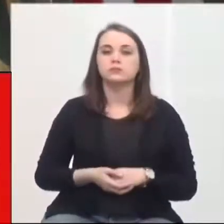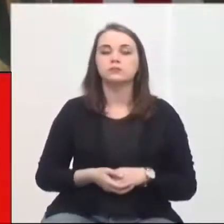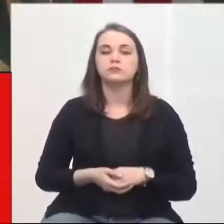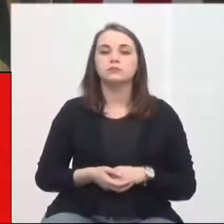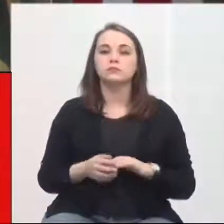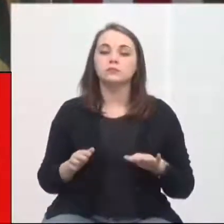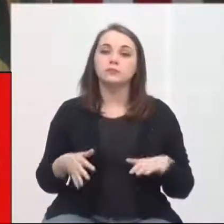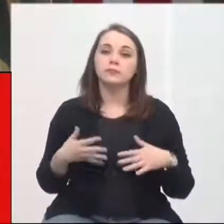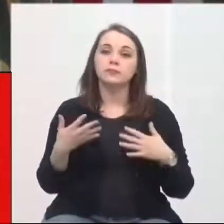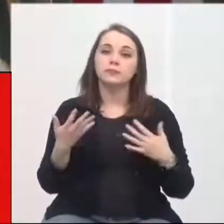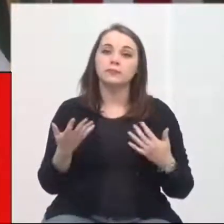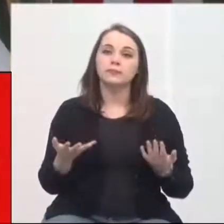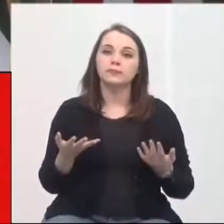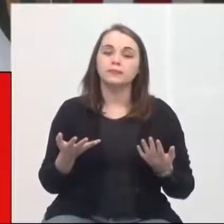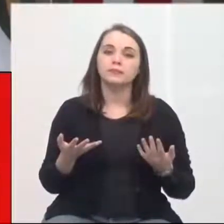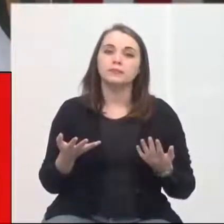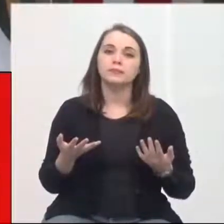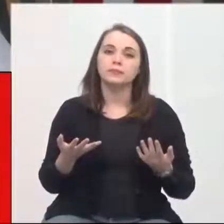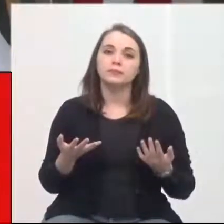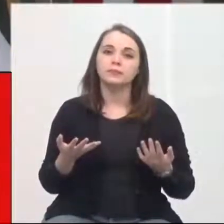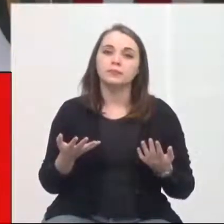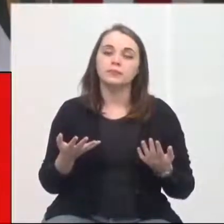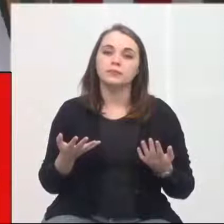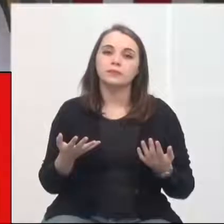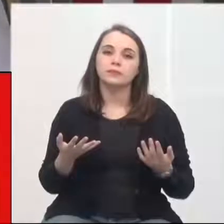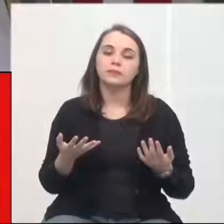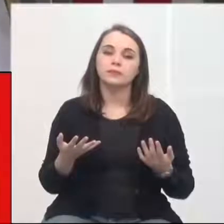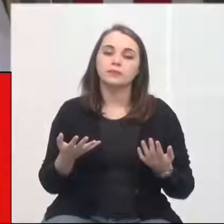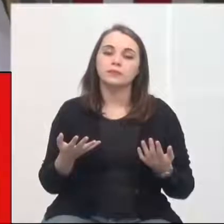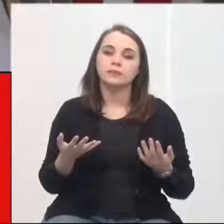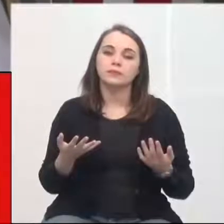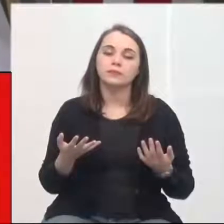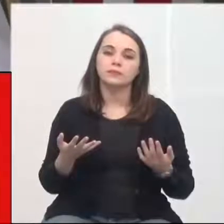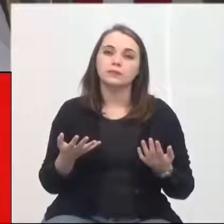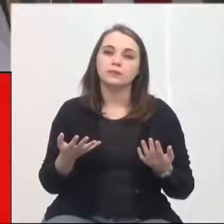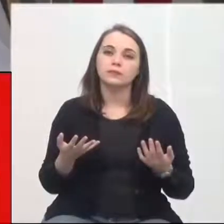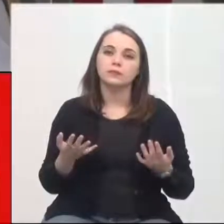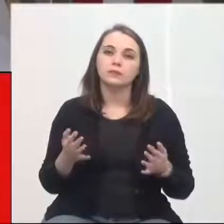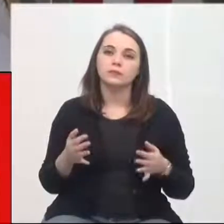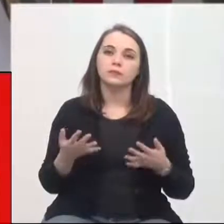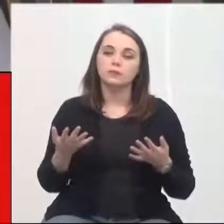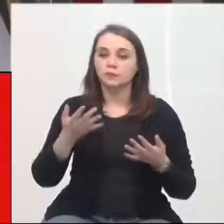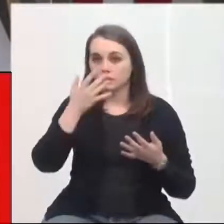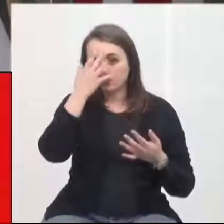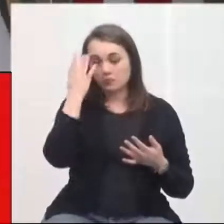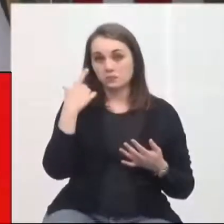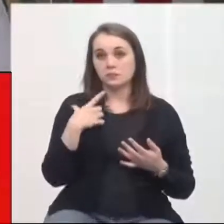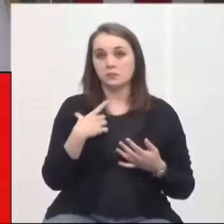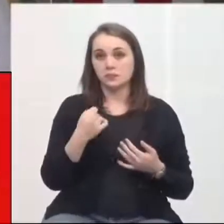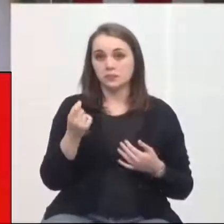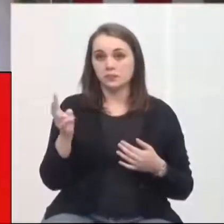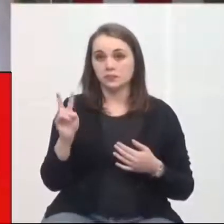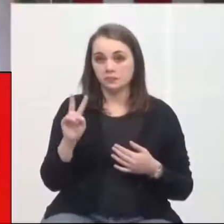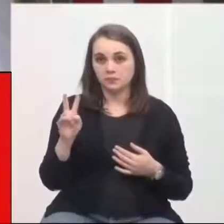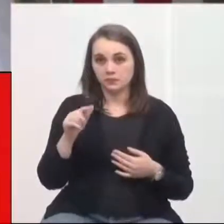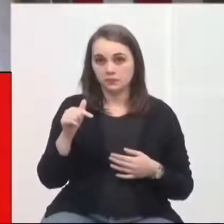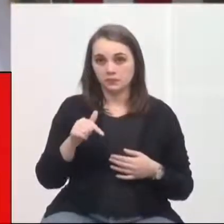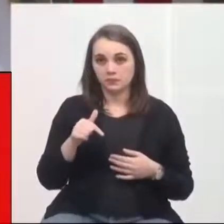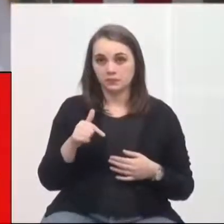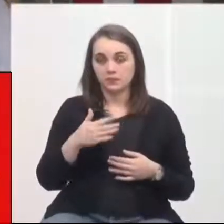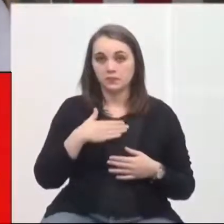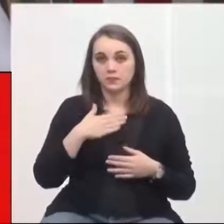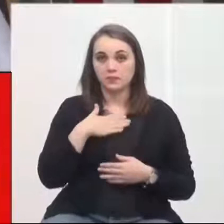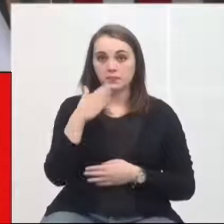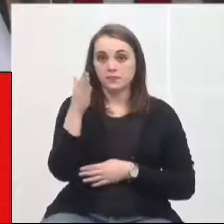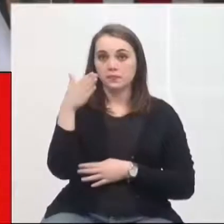Senhores vereadores, eu, desde que me elegi a primeira vez de vereador, uma das minhas